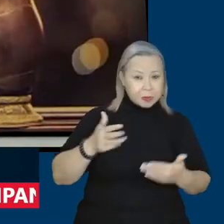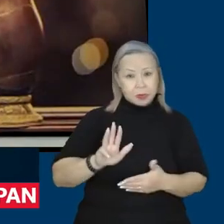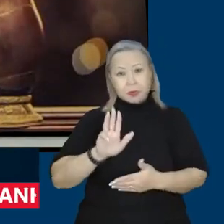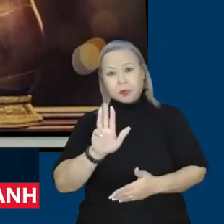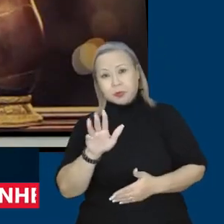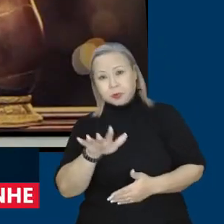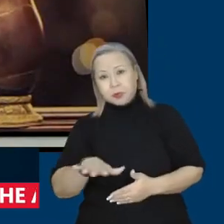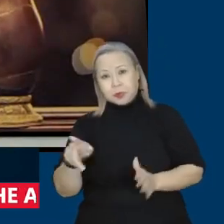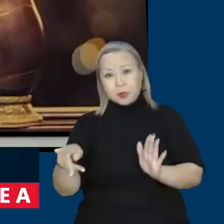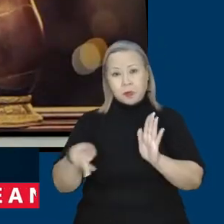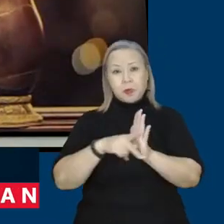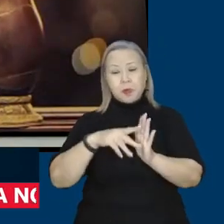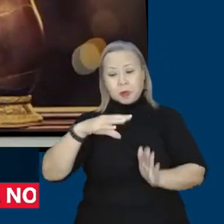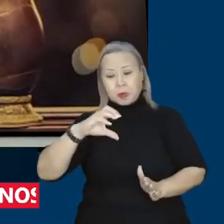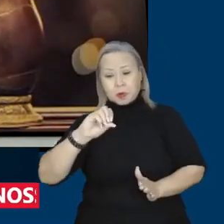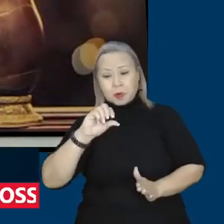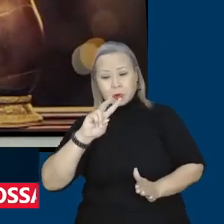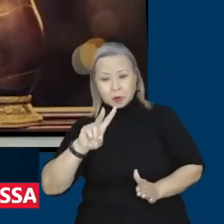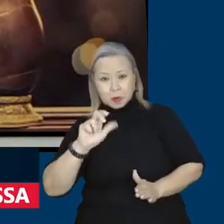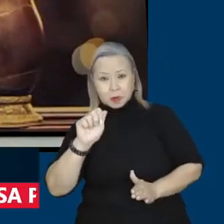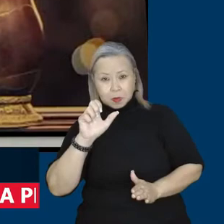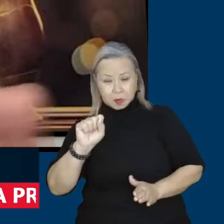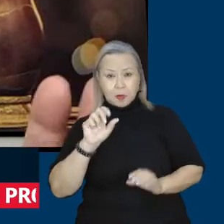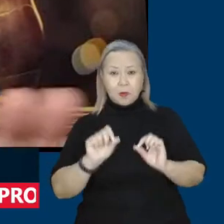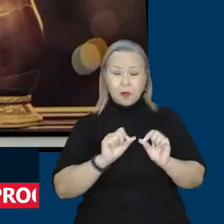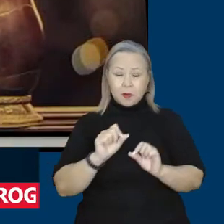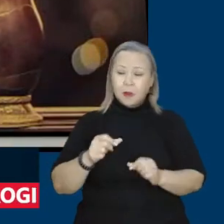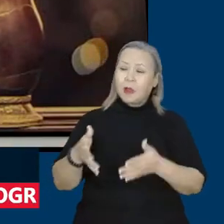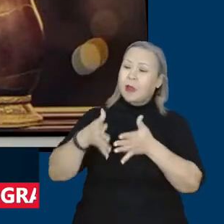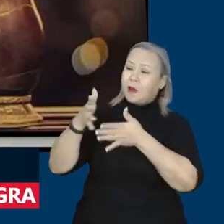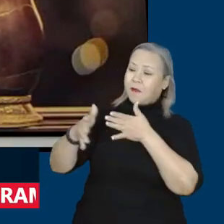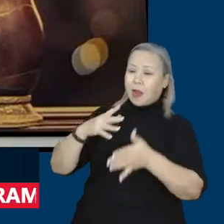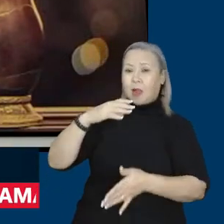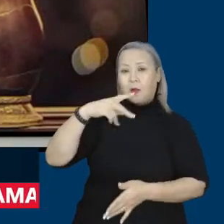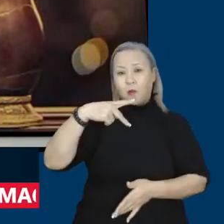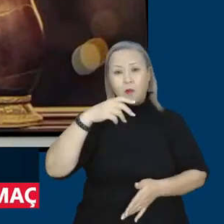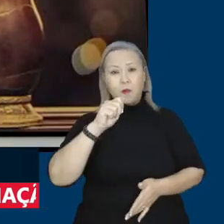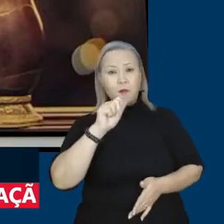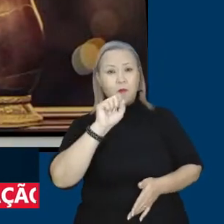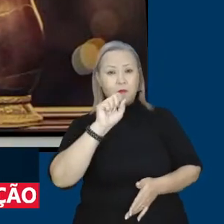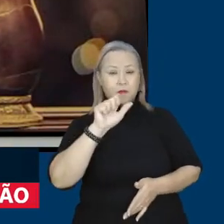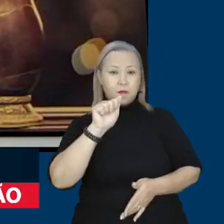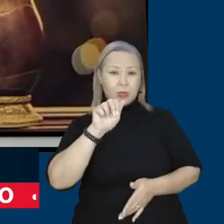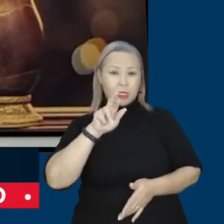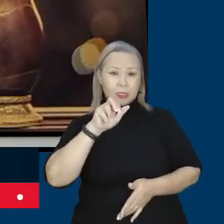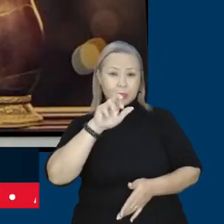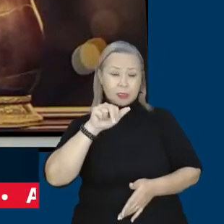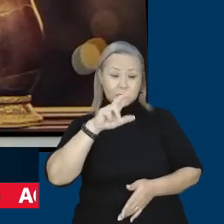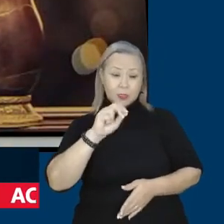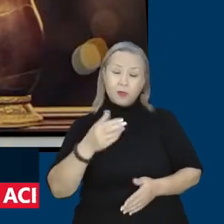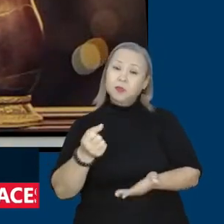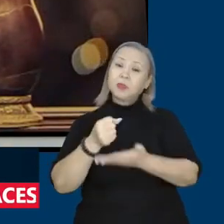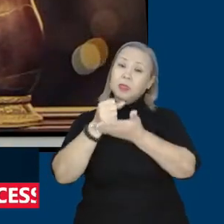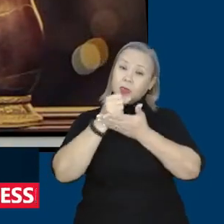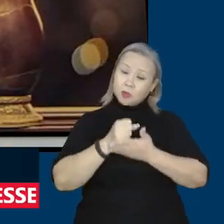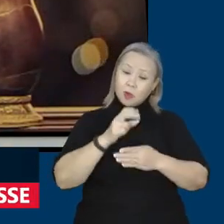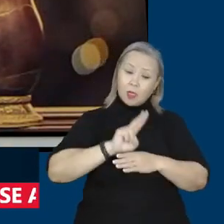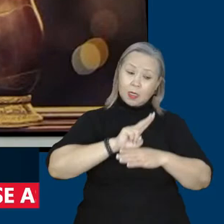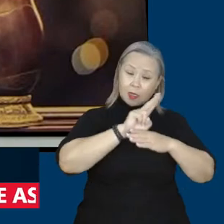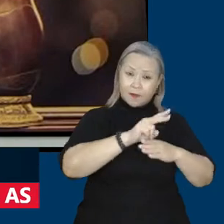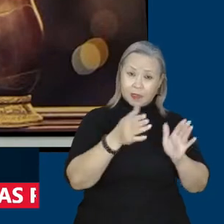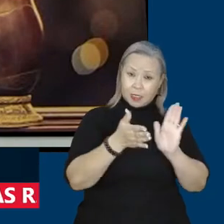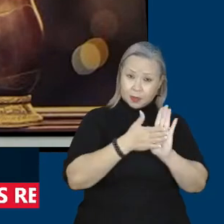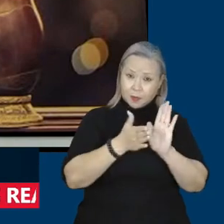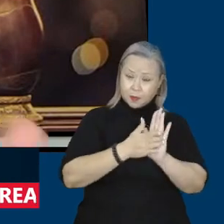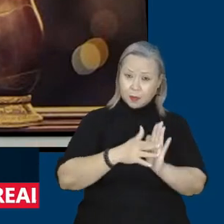com ele com o próprio Covas tem que falar com o passarinho lá para ele defender essa proposta que vocês vão defender e fui falar com ele ele